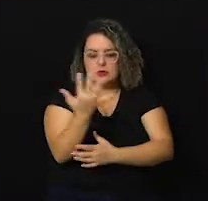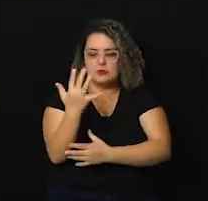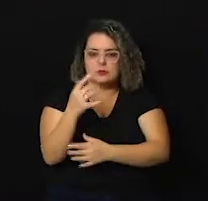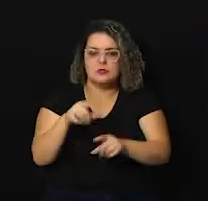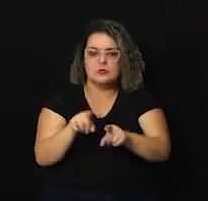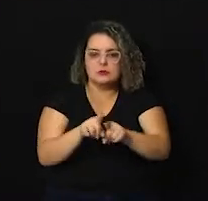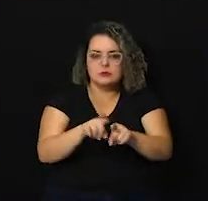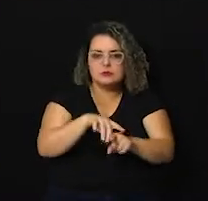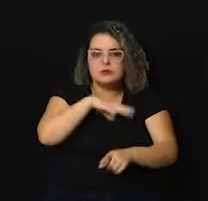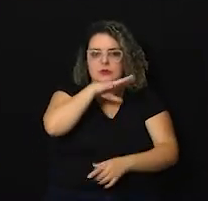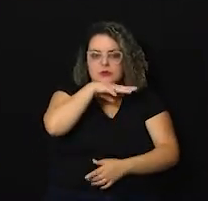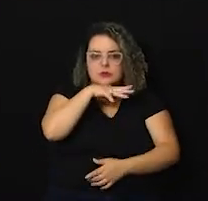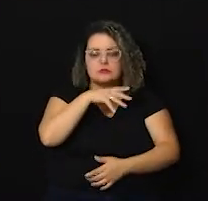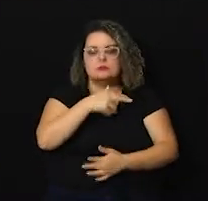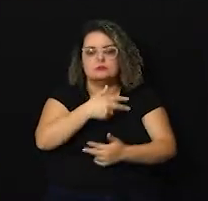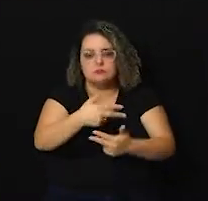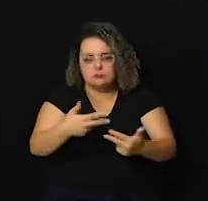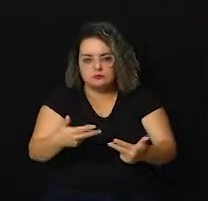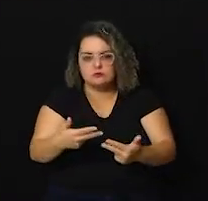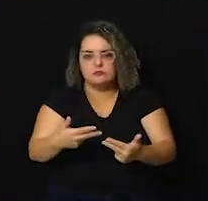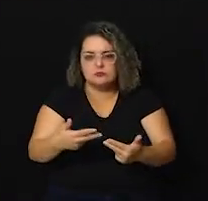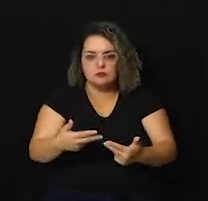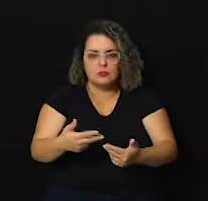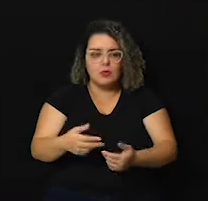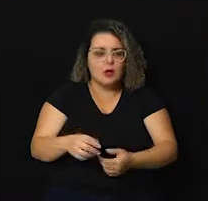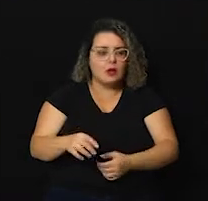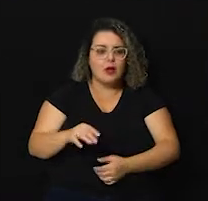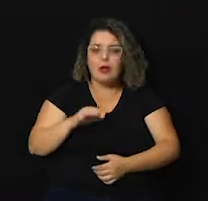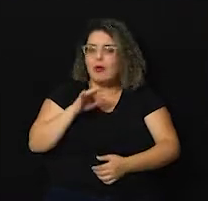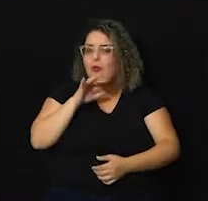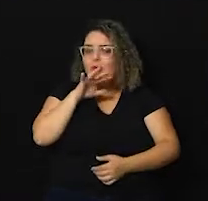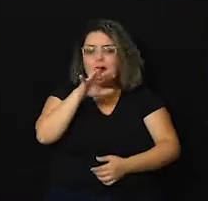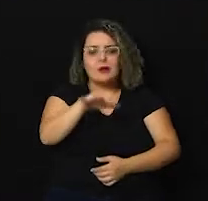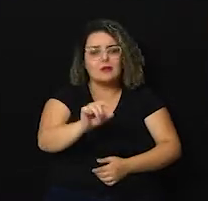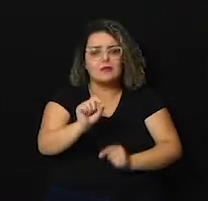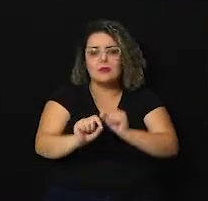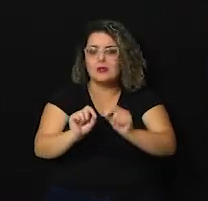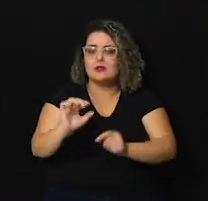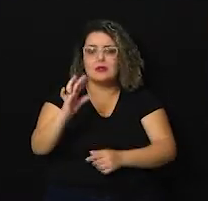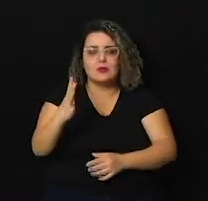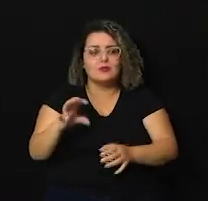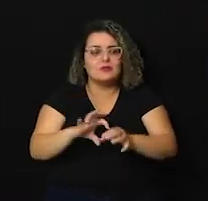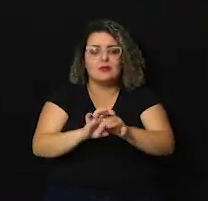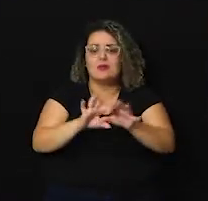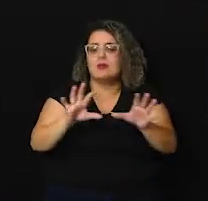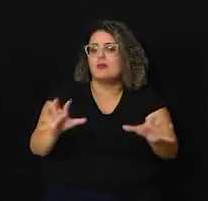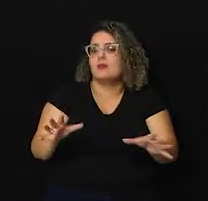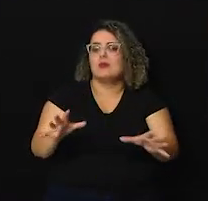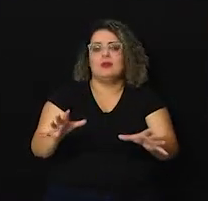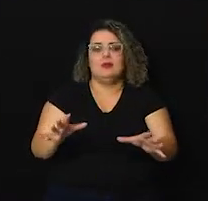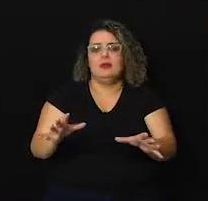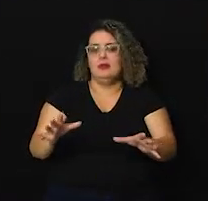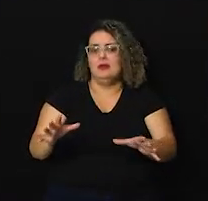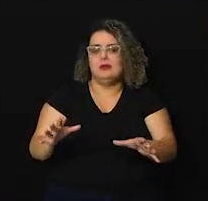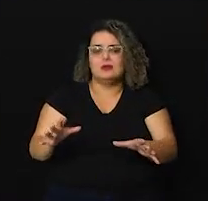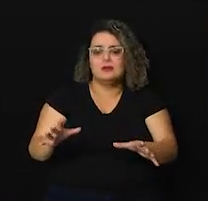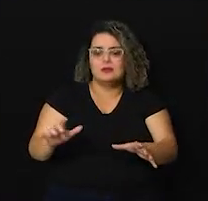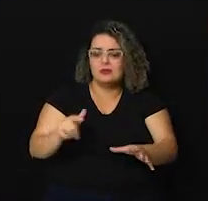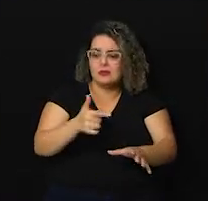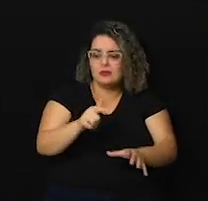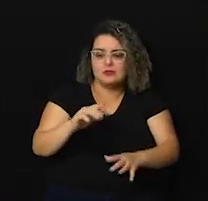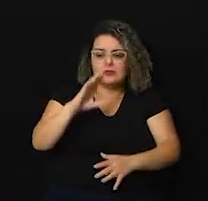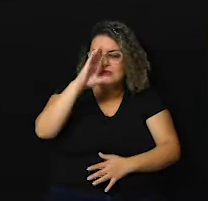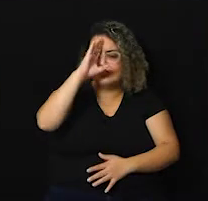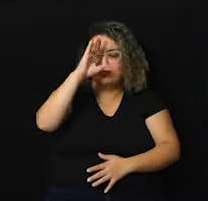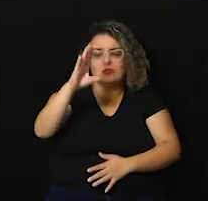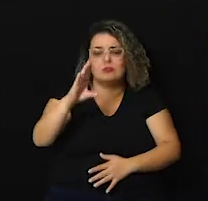o que está acontecendo no Brasil, no sentido da liberação dos agrotóxicos, da maneira que está sendo liberado, especialmente sem a observação do princípio